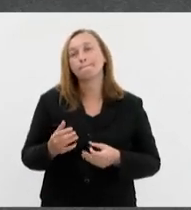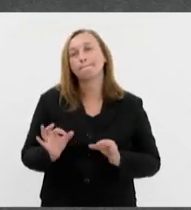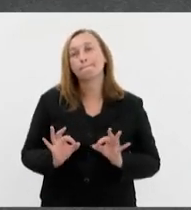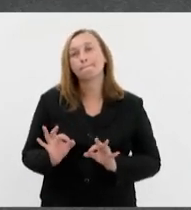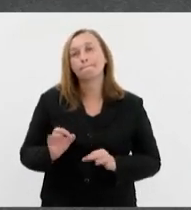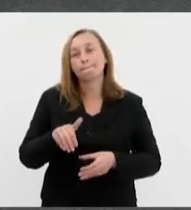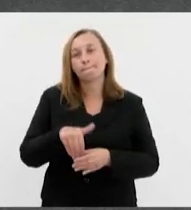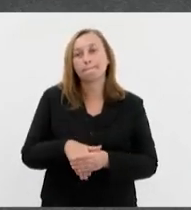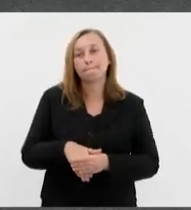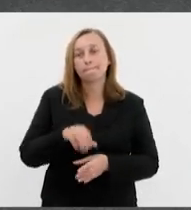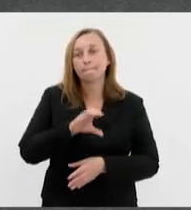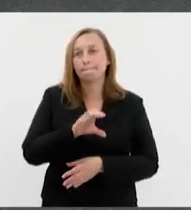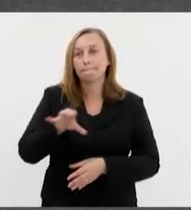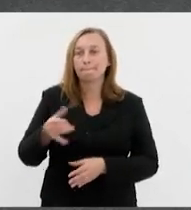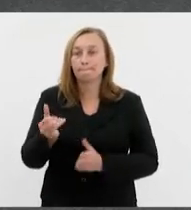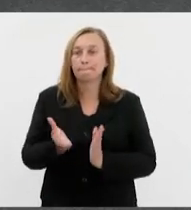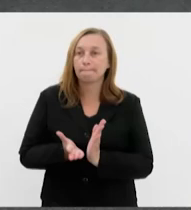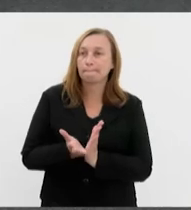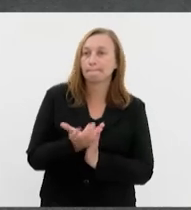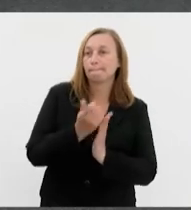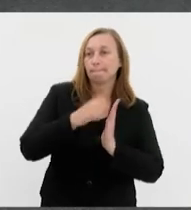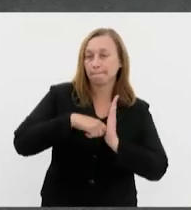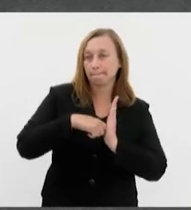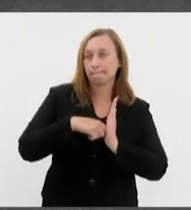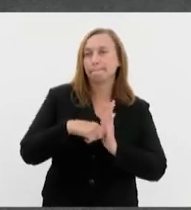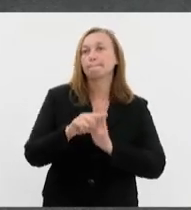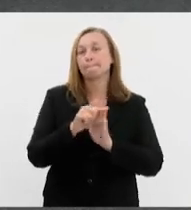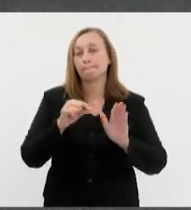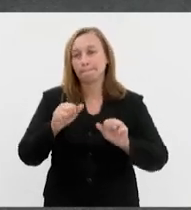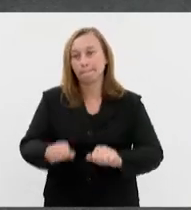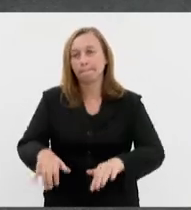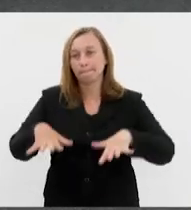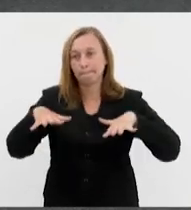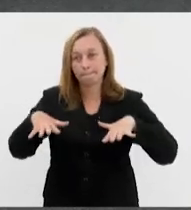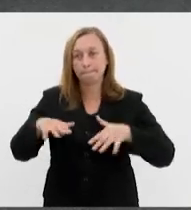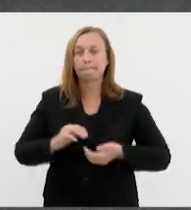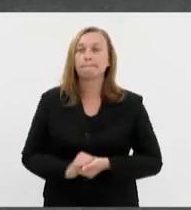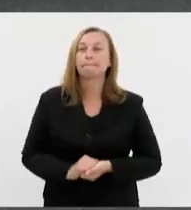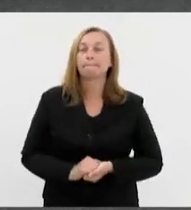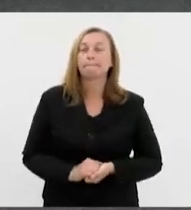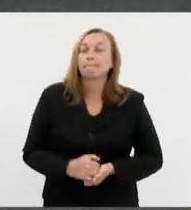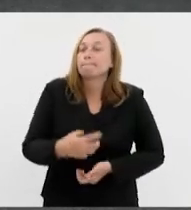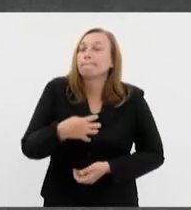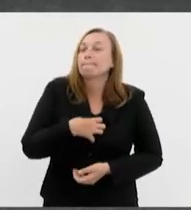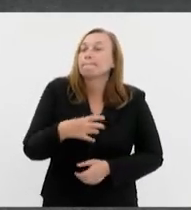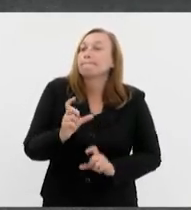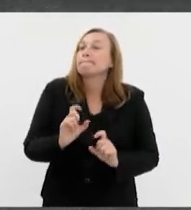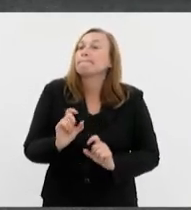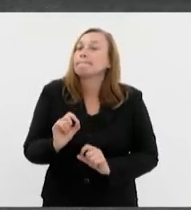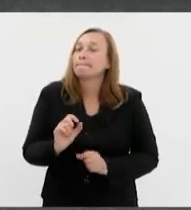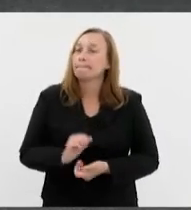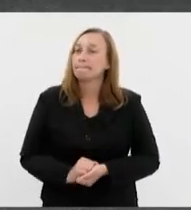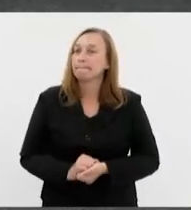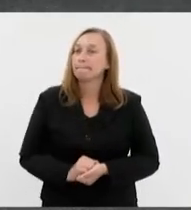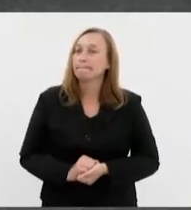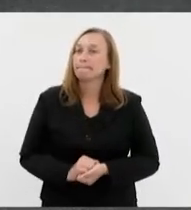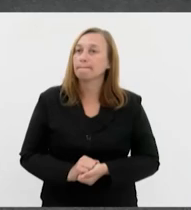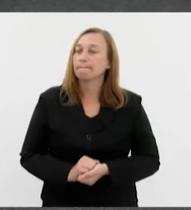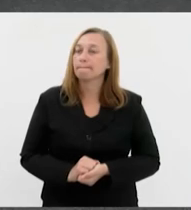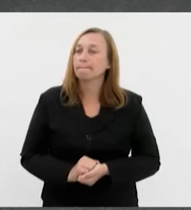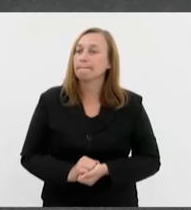na tributação e emenda de plenário, no sentido de que ficasse